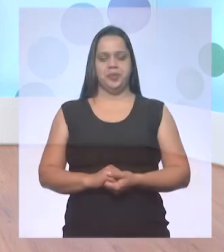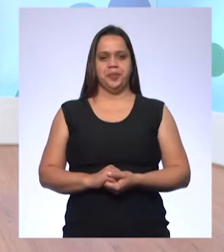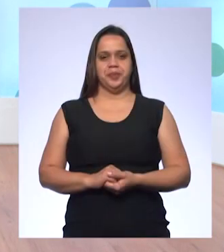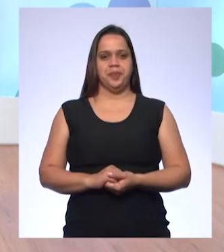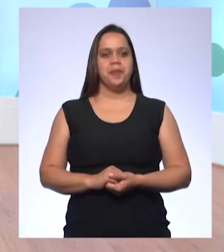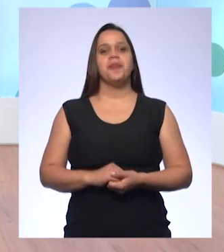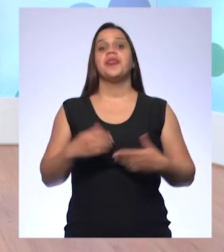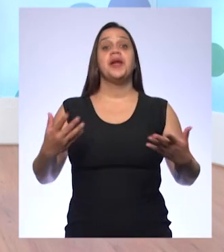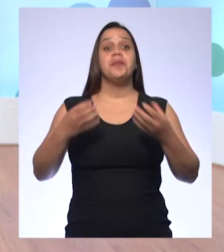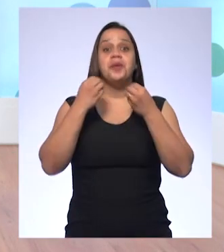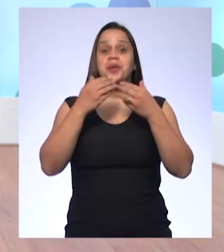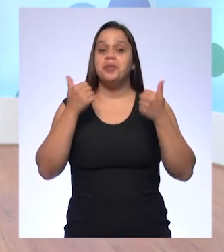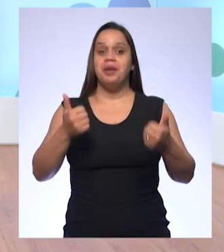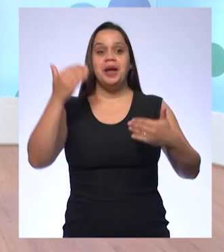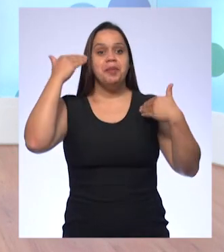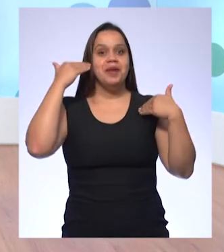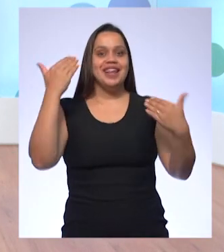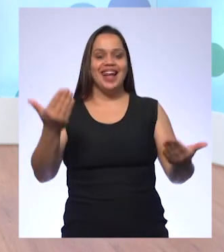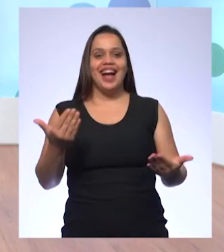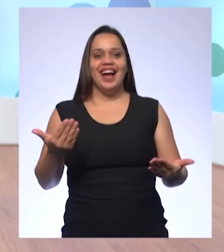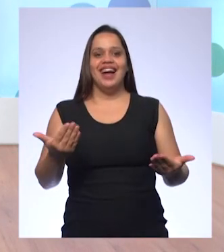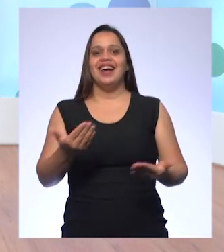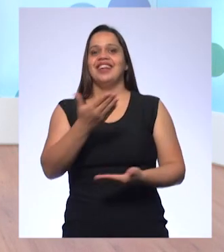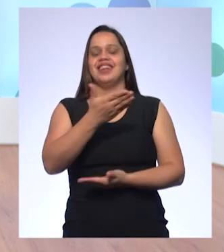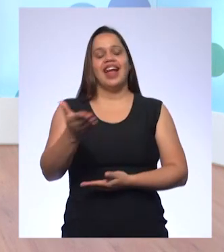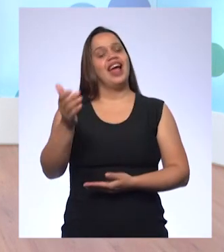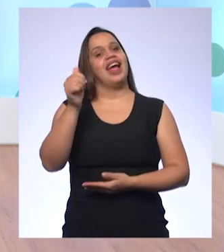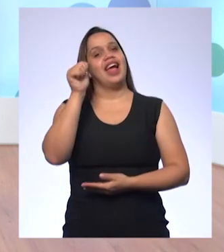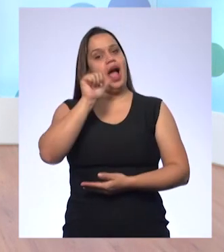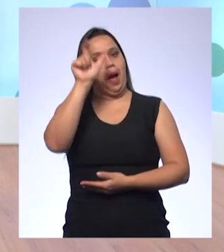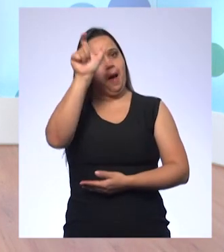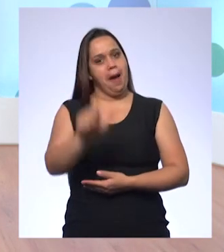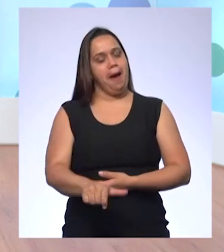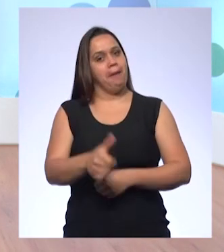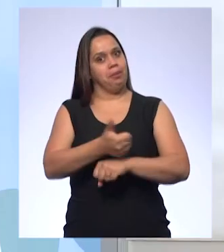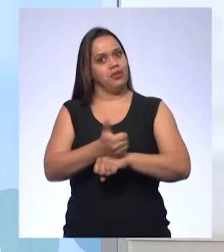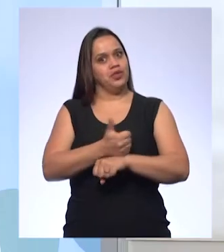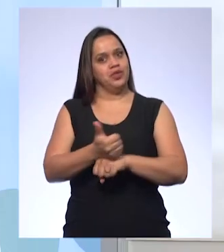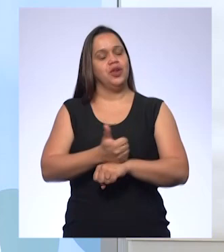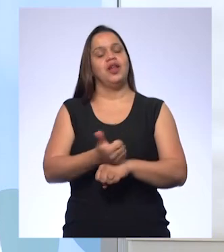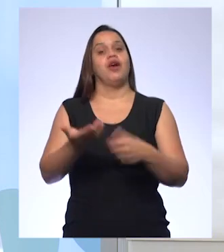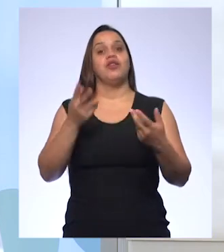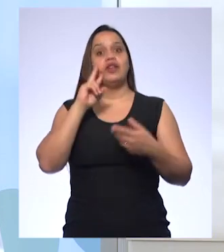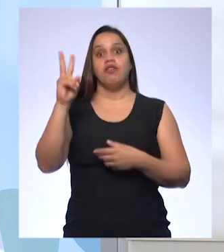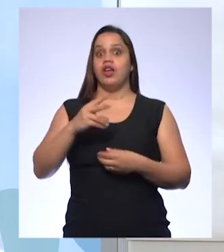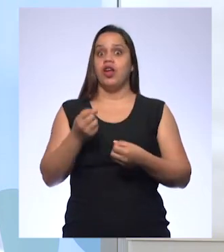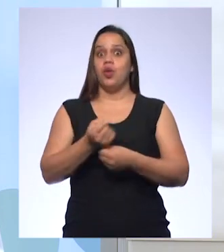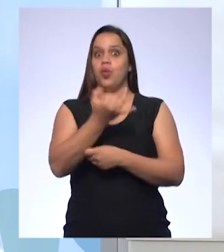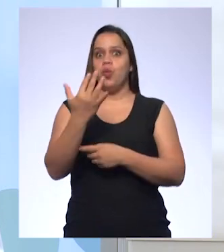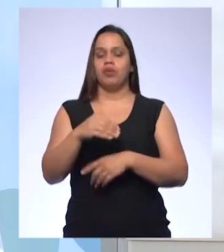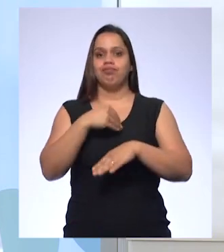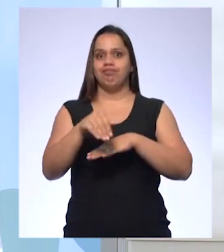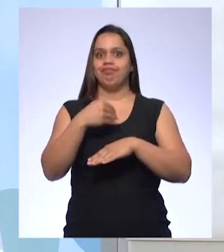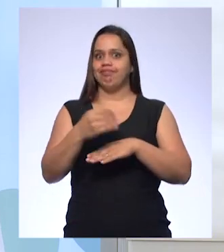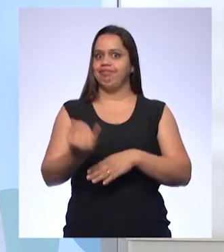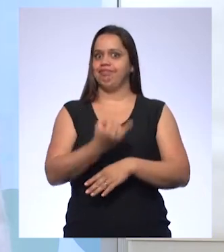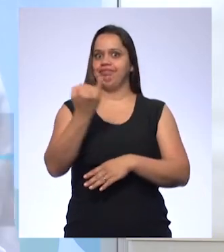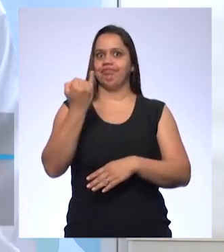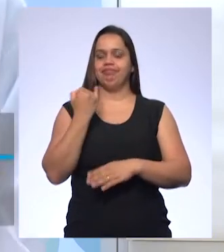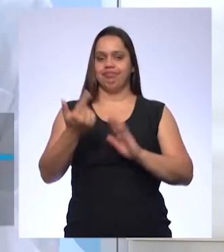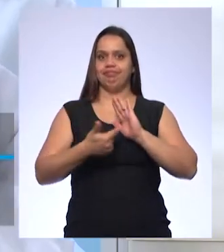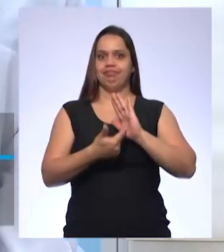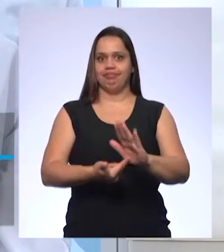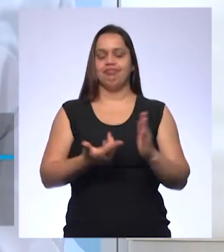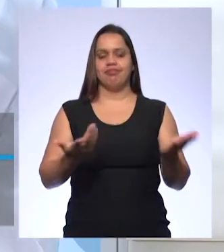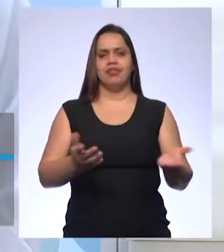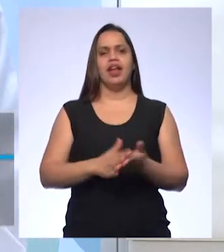Muito bem, né? Agradecer a especialista. Viram quantas dicas importantes, né? E eu sei que